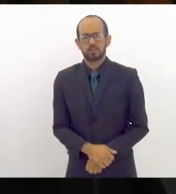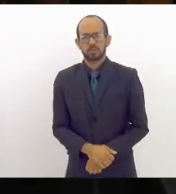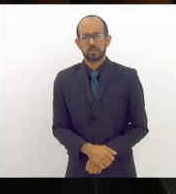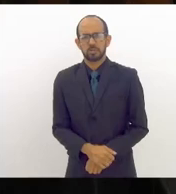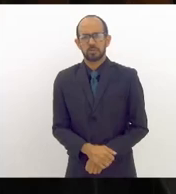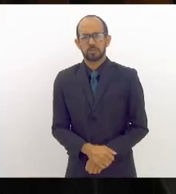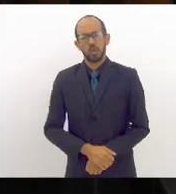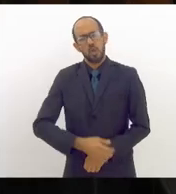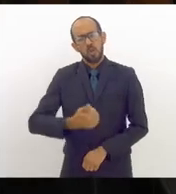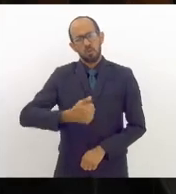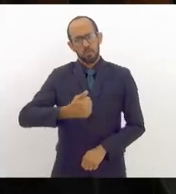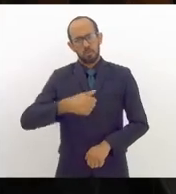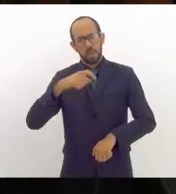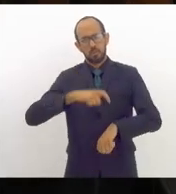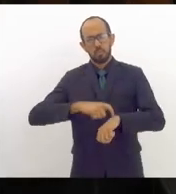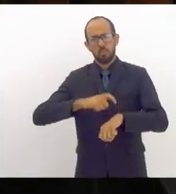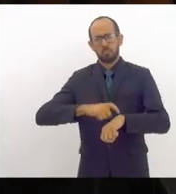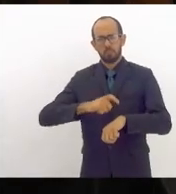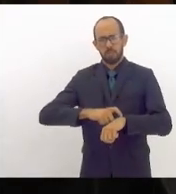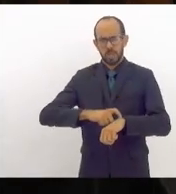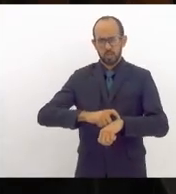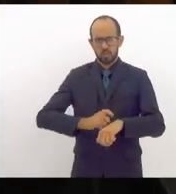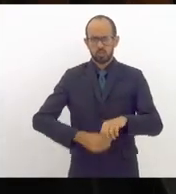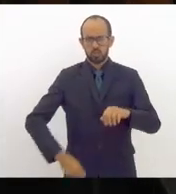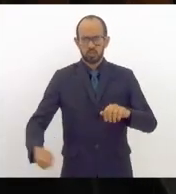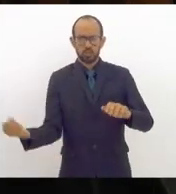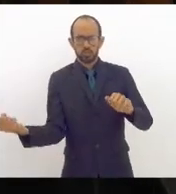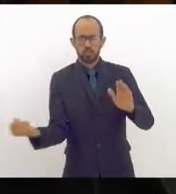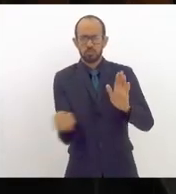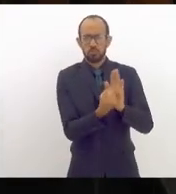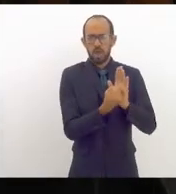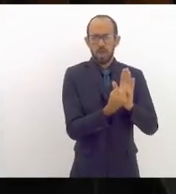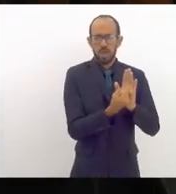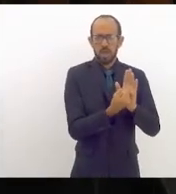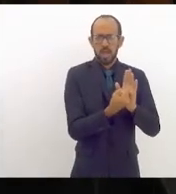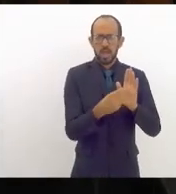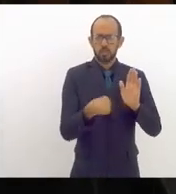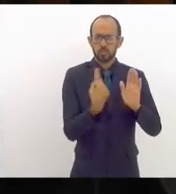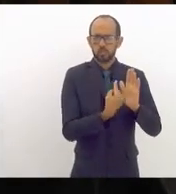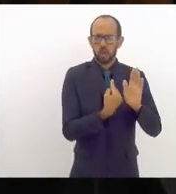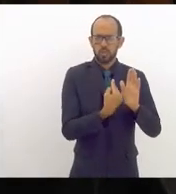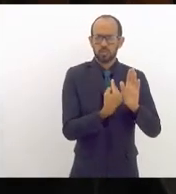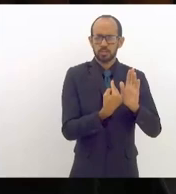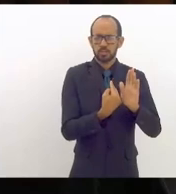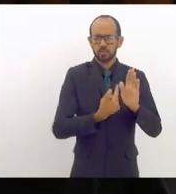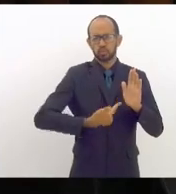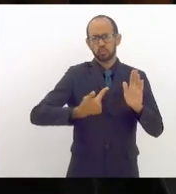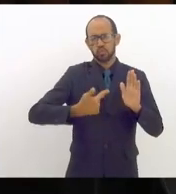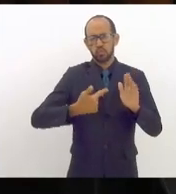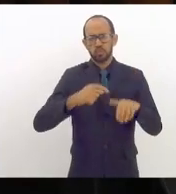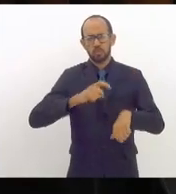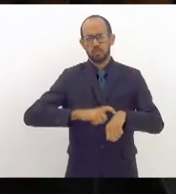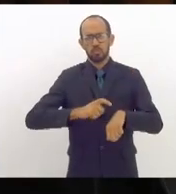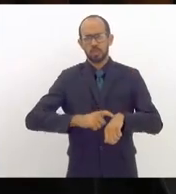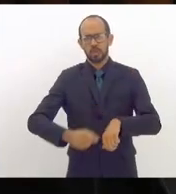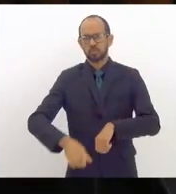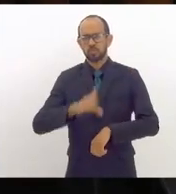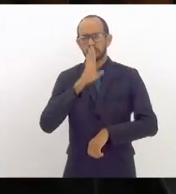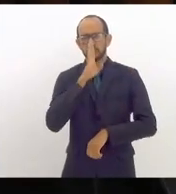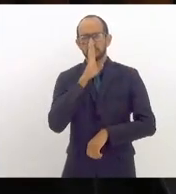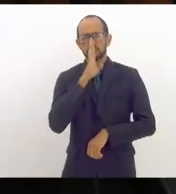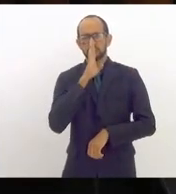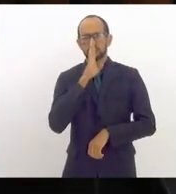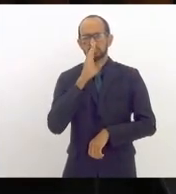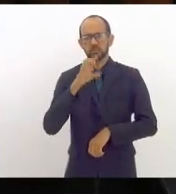no primeiro momento nós somos do outro lado no segundo momento nós somos silenciados no